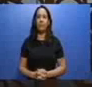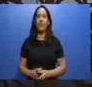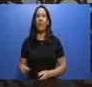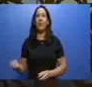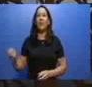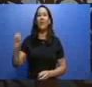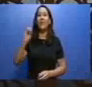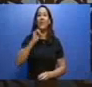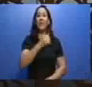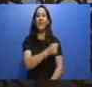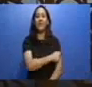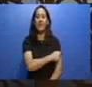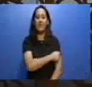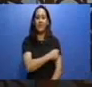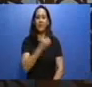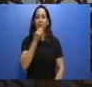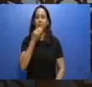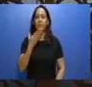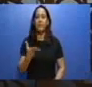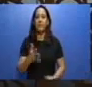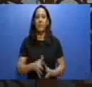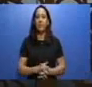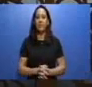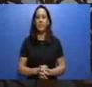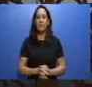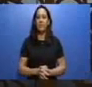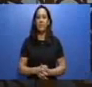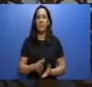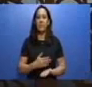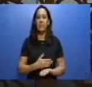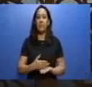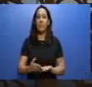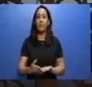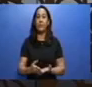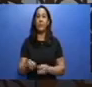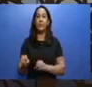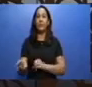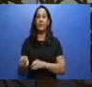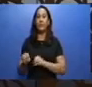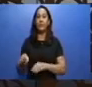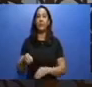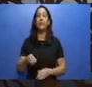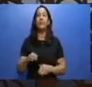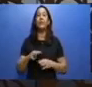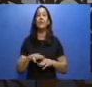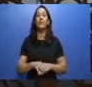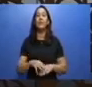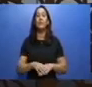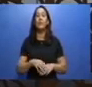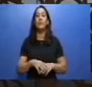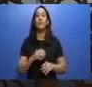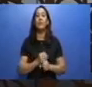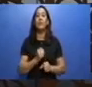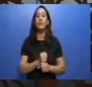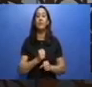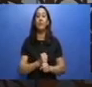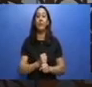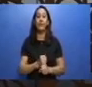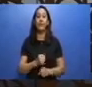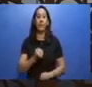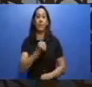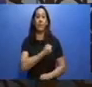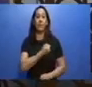Olá, alunos, tudo bem com vocês? Vamos para a nossa aula de matemática. Já estamos na aula 17, olha